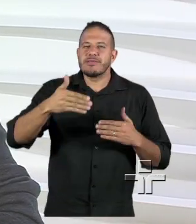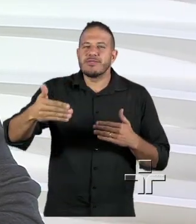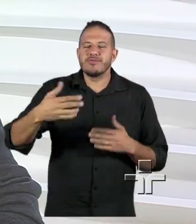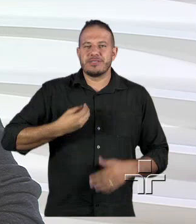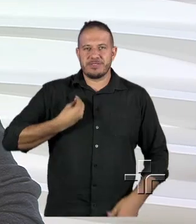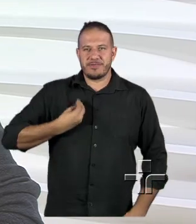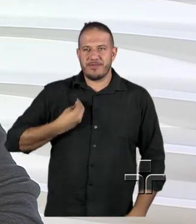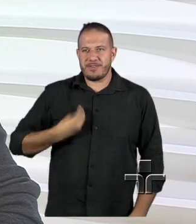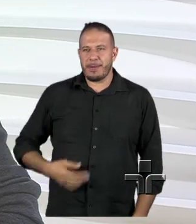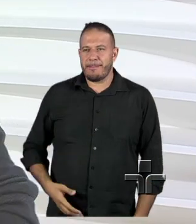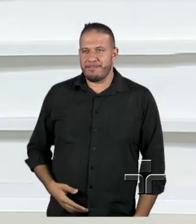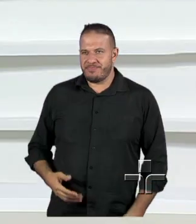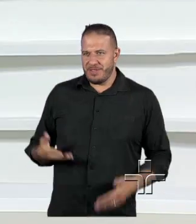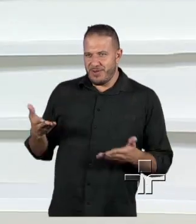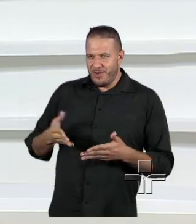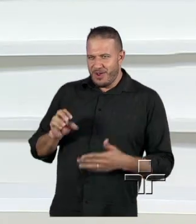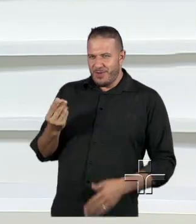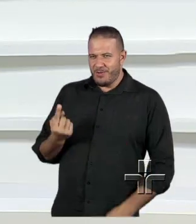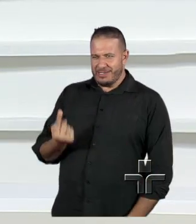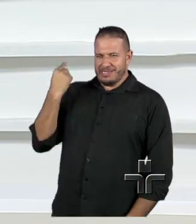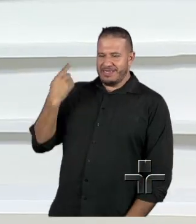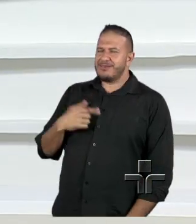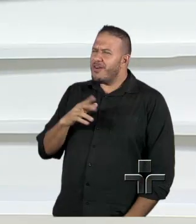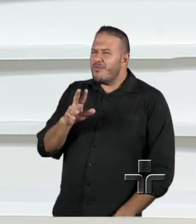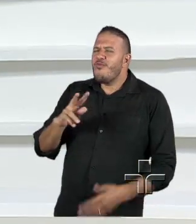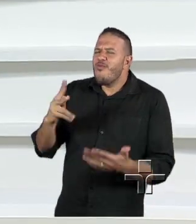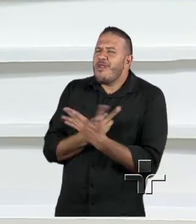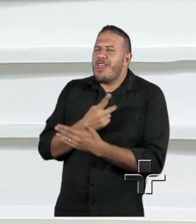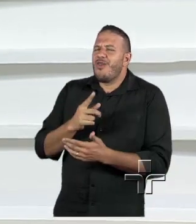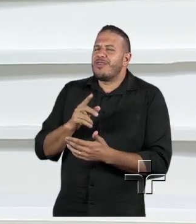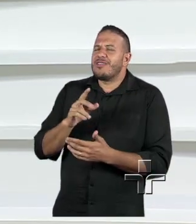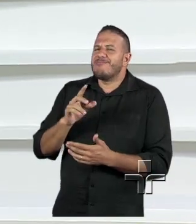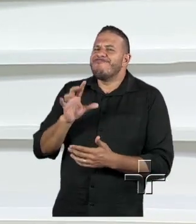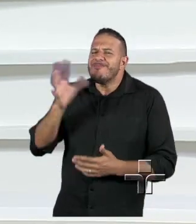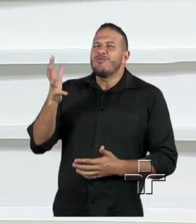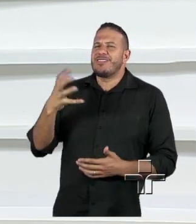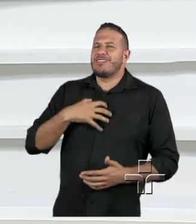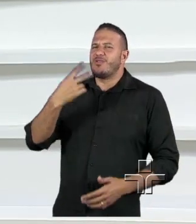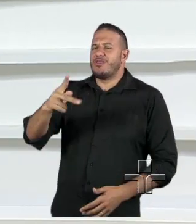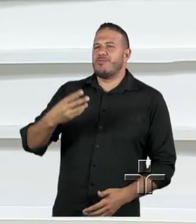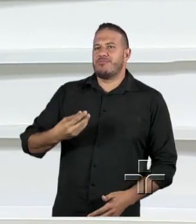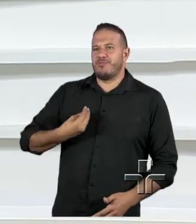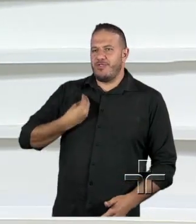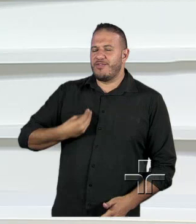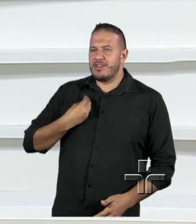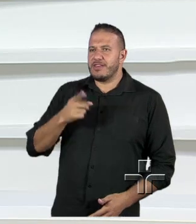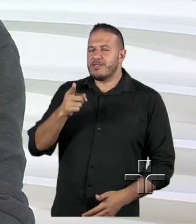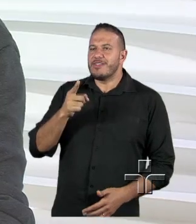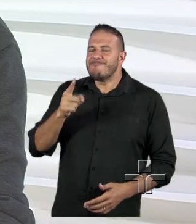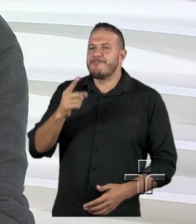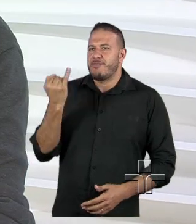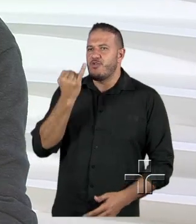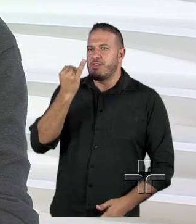Hoje ou de ontem? Um erro que você considera importante para o seu aprendizado?